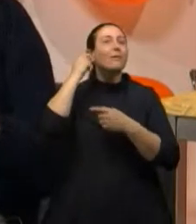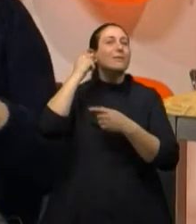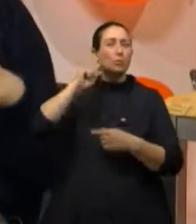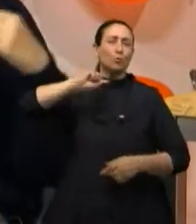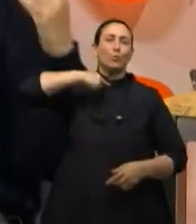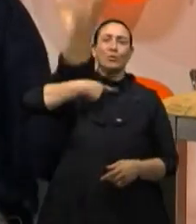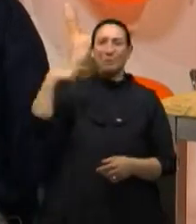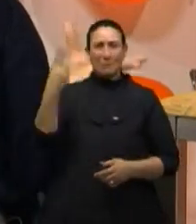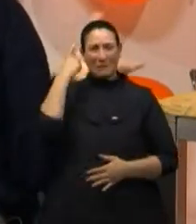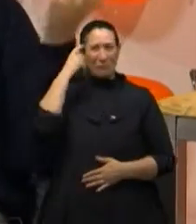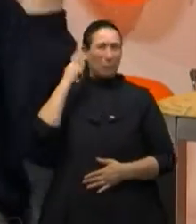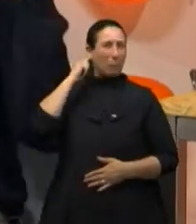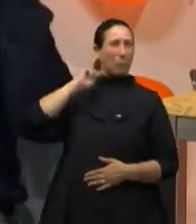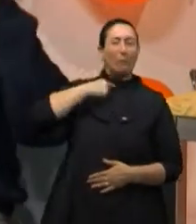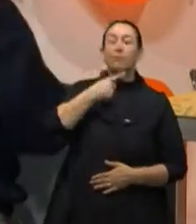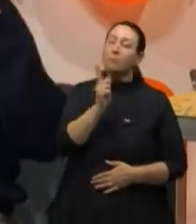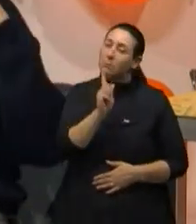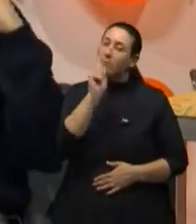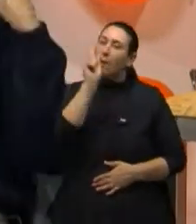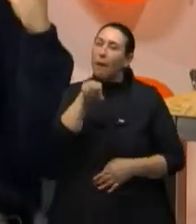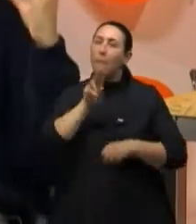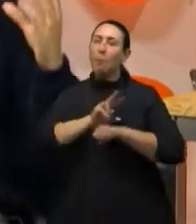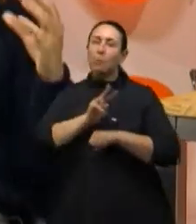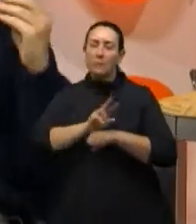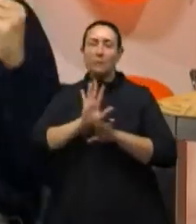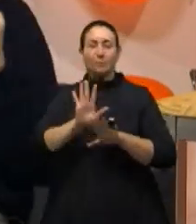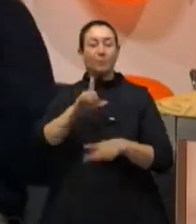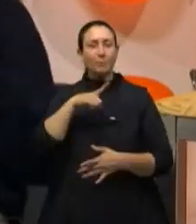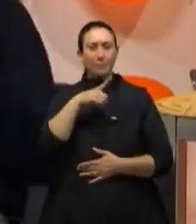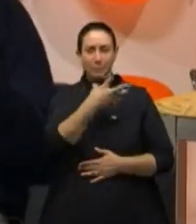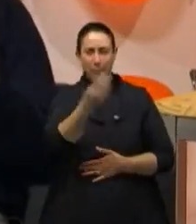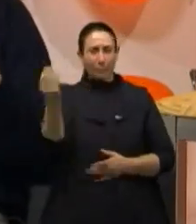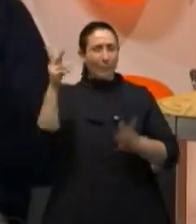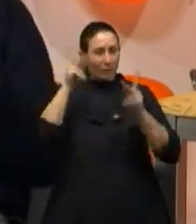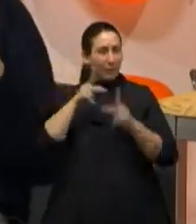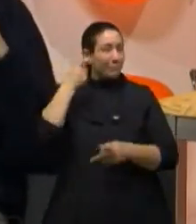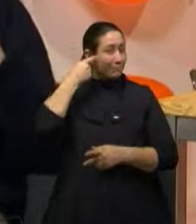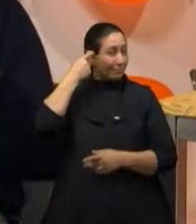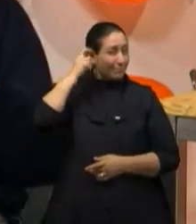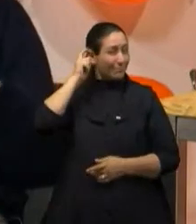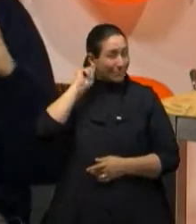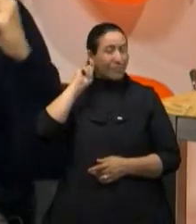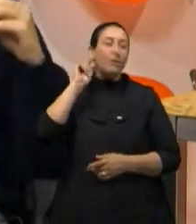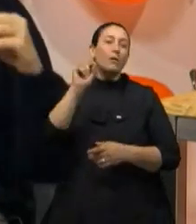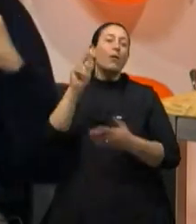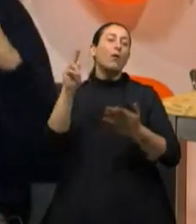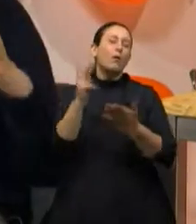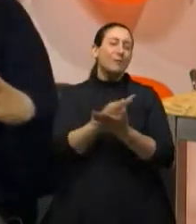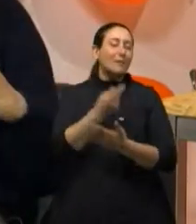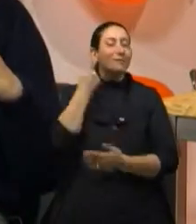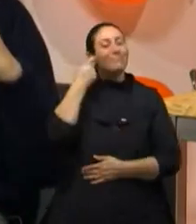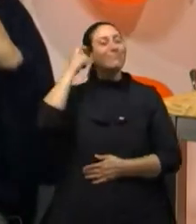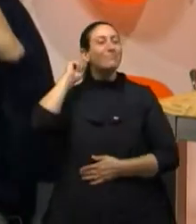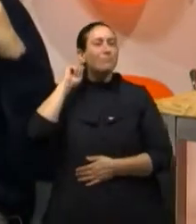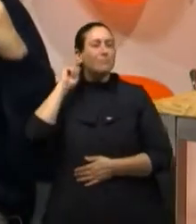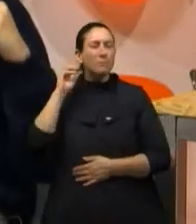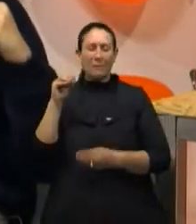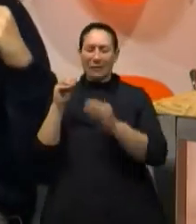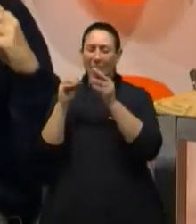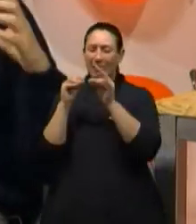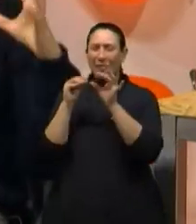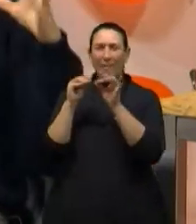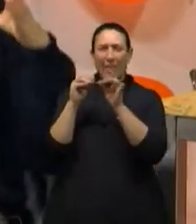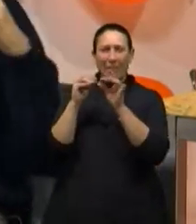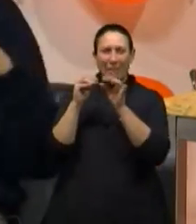tá o que acontece que quem usa aparelho auditivo a cera acaba indo o aparelho estragando o aparelho